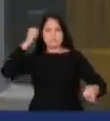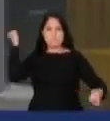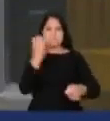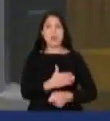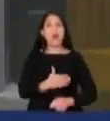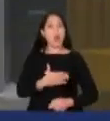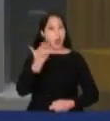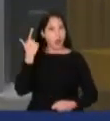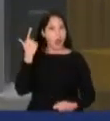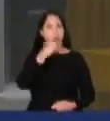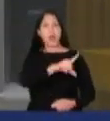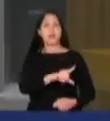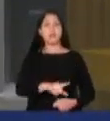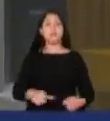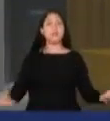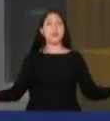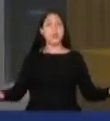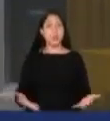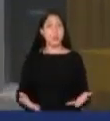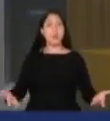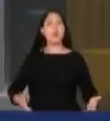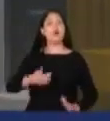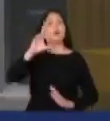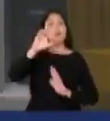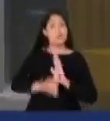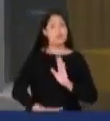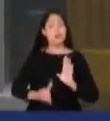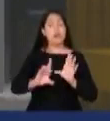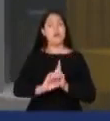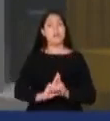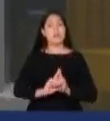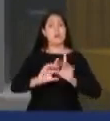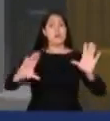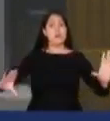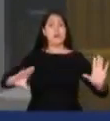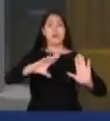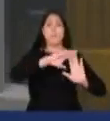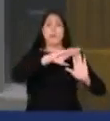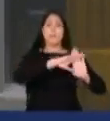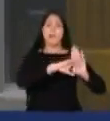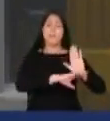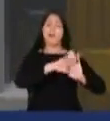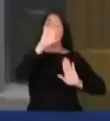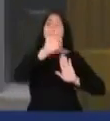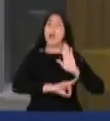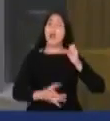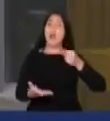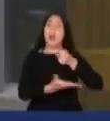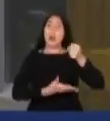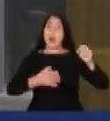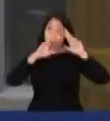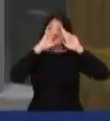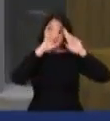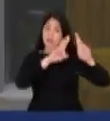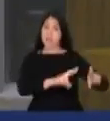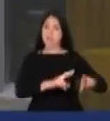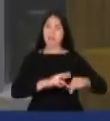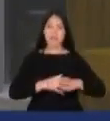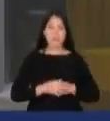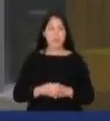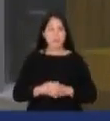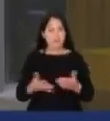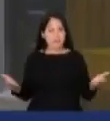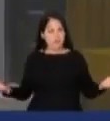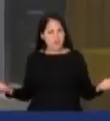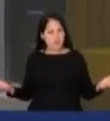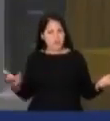restabelecendo o Estado Democrático de Direito com a prevalência dos respeitos aos direitos fundamentais. O presidente Jair Bolsonaro parece que está bravo com